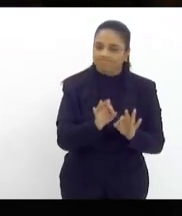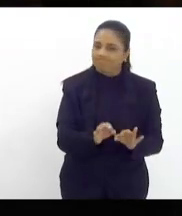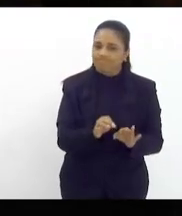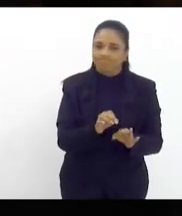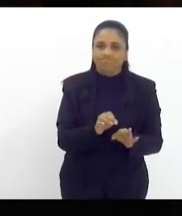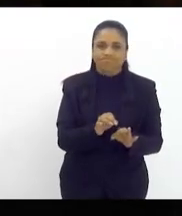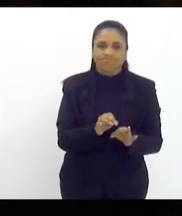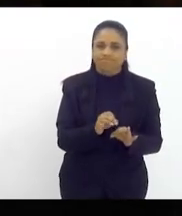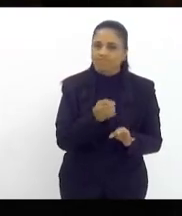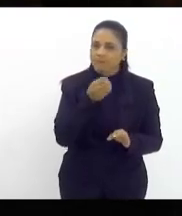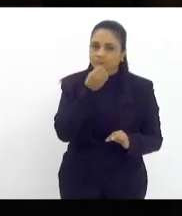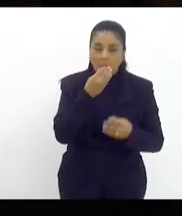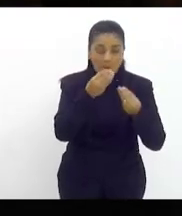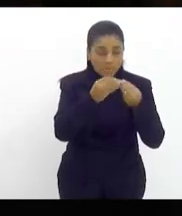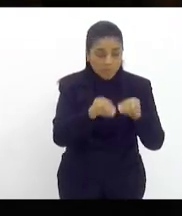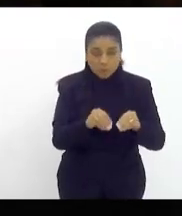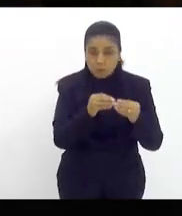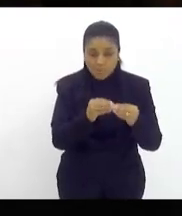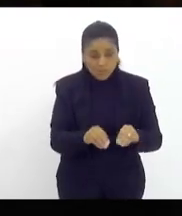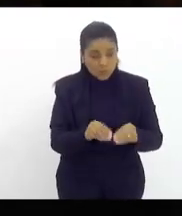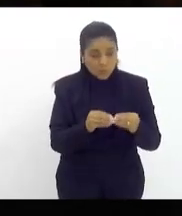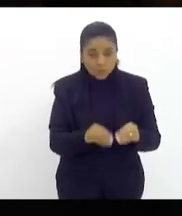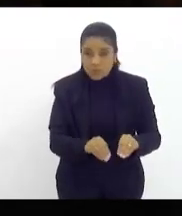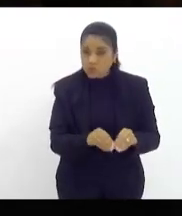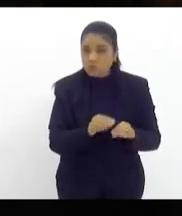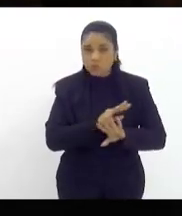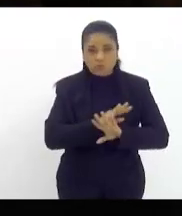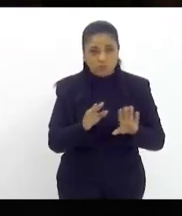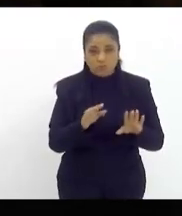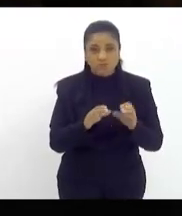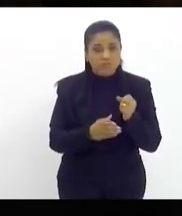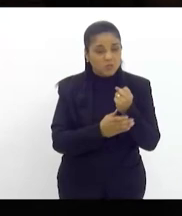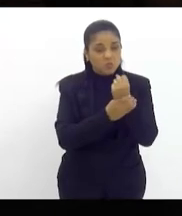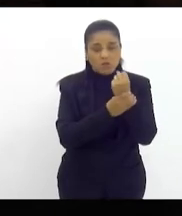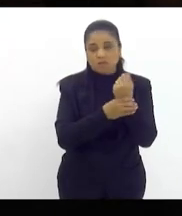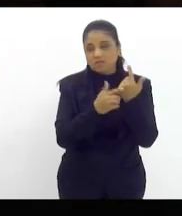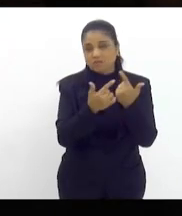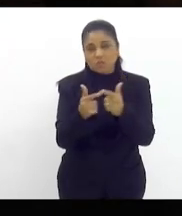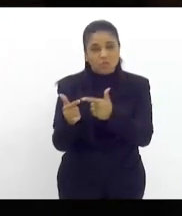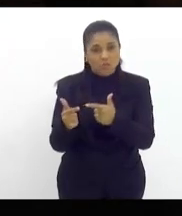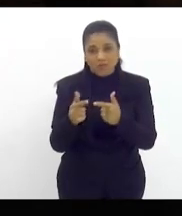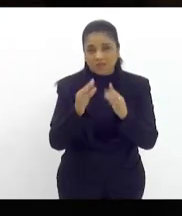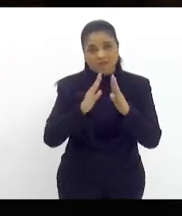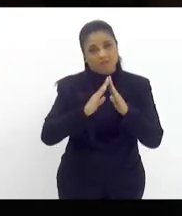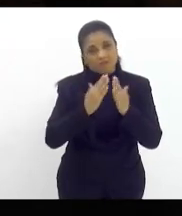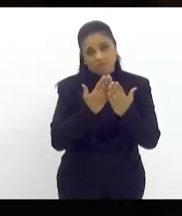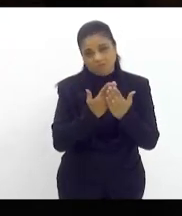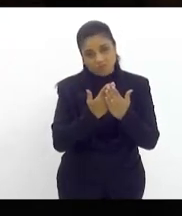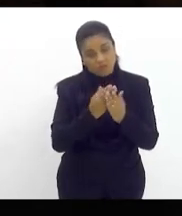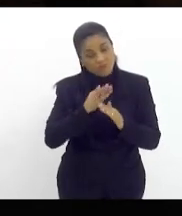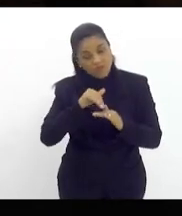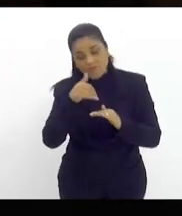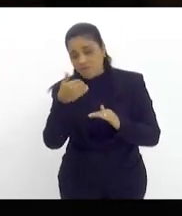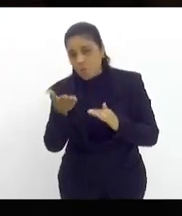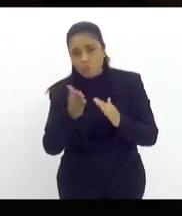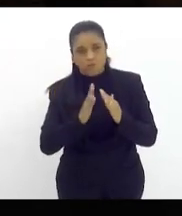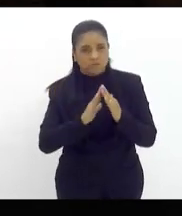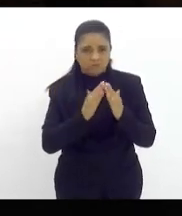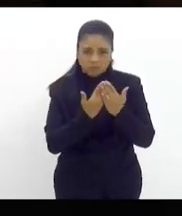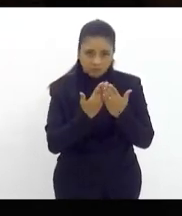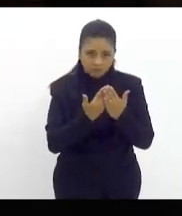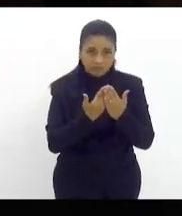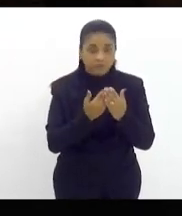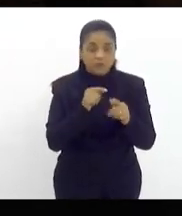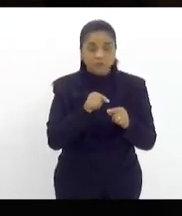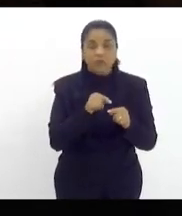mais violência não leva segurança para ninguém nem para dentro da escola muito menos para fora da escola então a